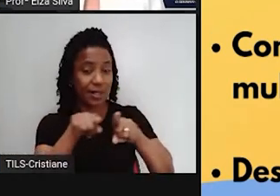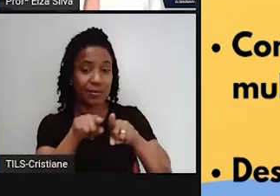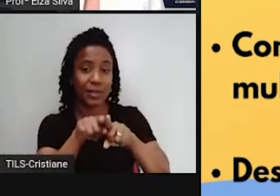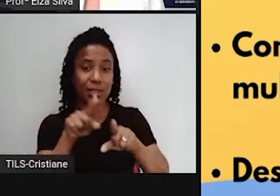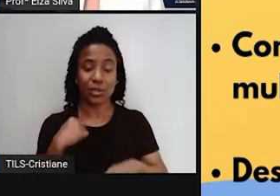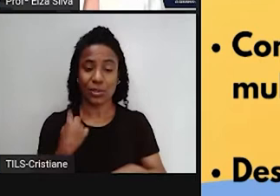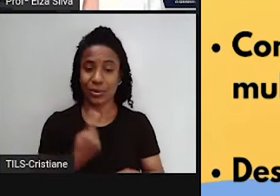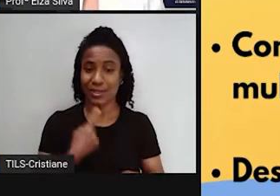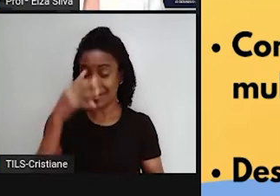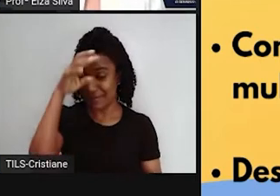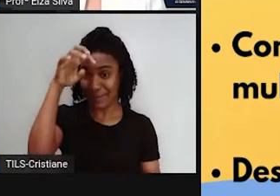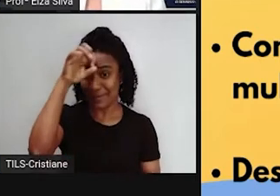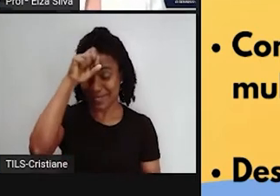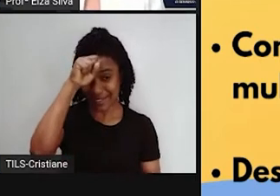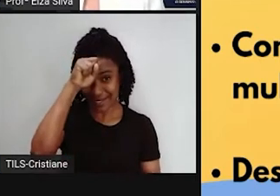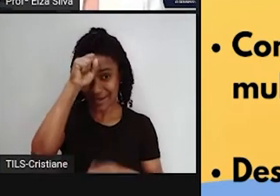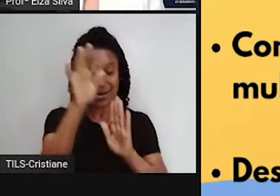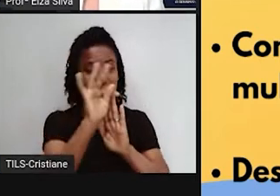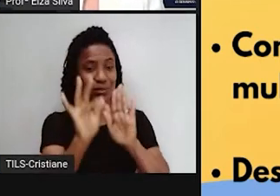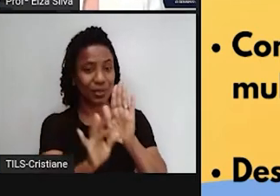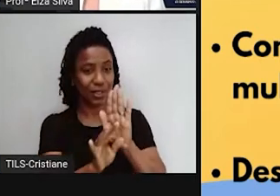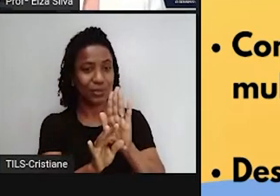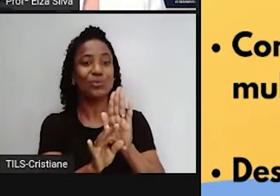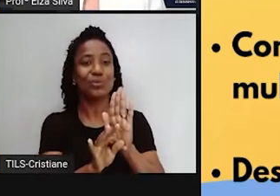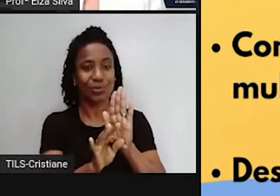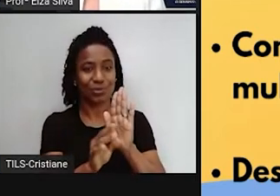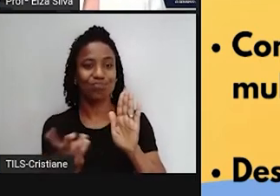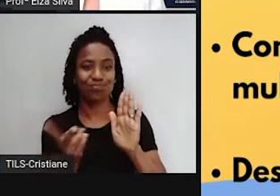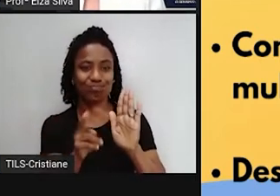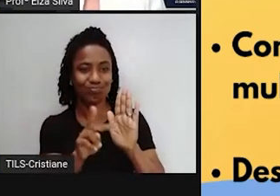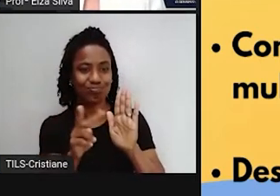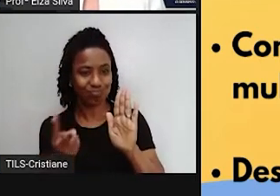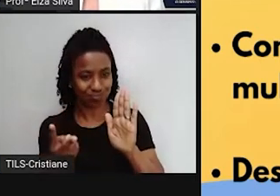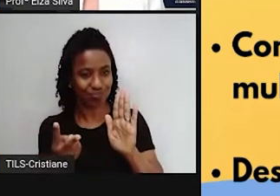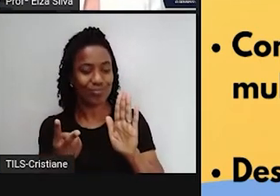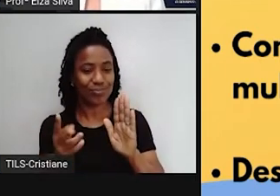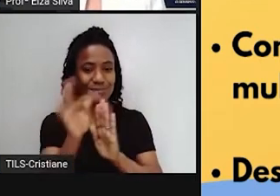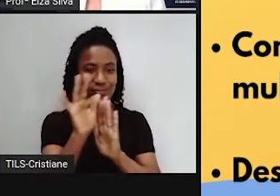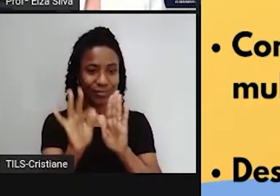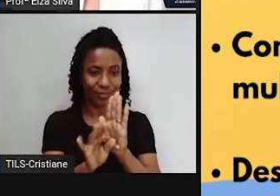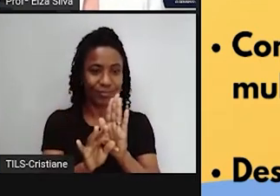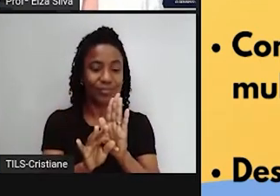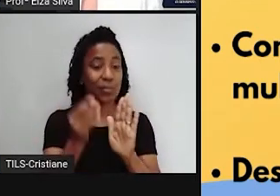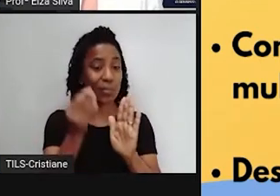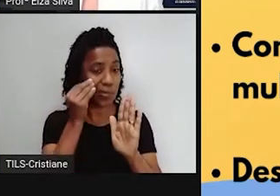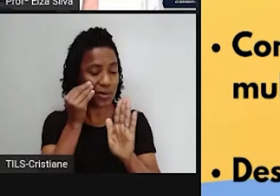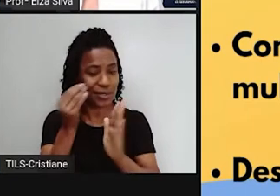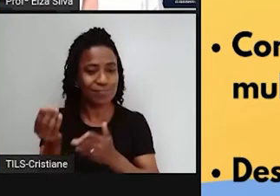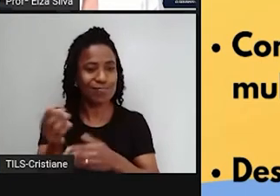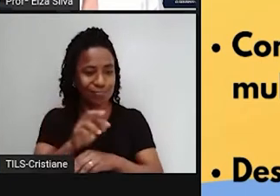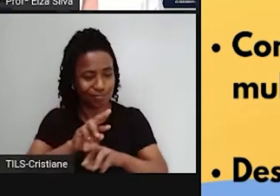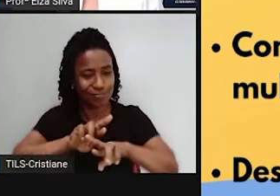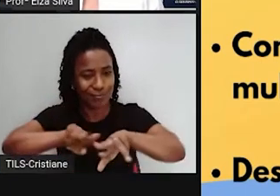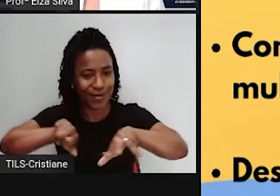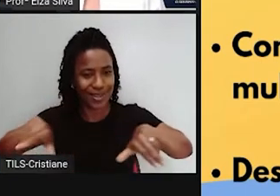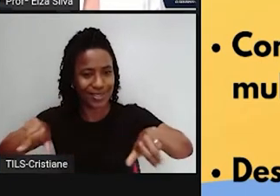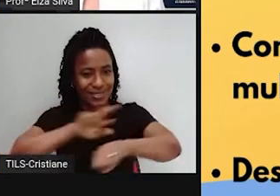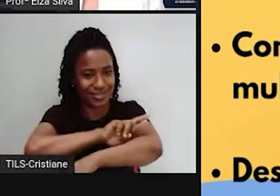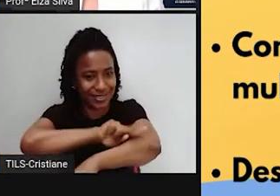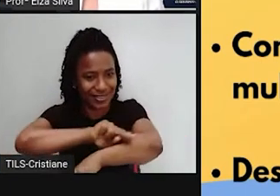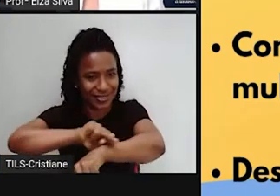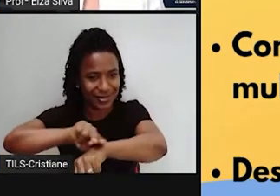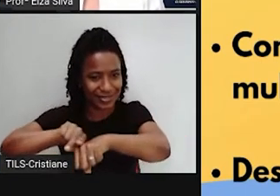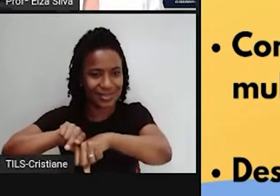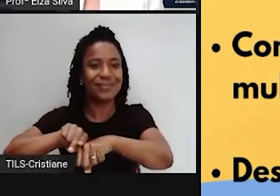e específica o texto multimodal, que trata das relações étnico-raciais.